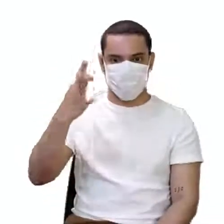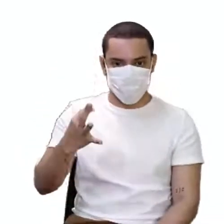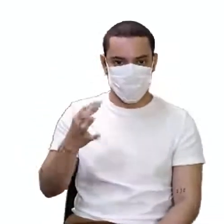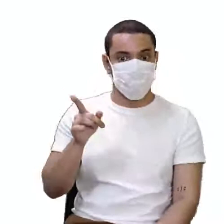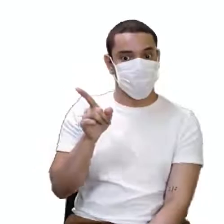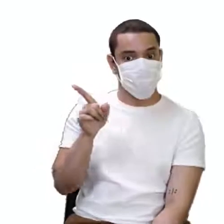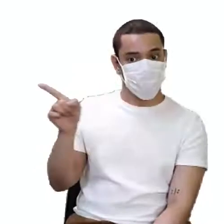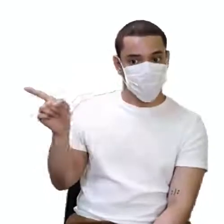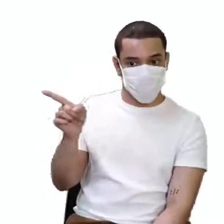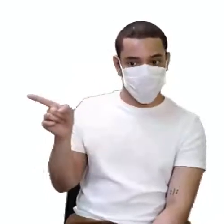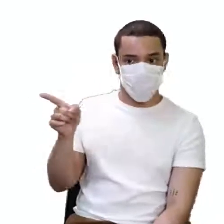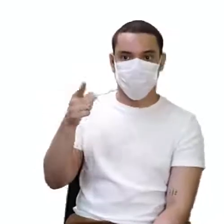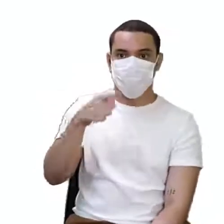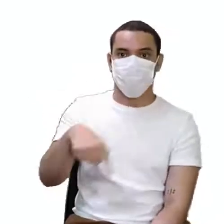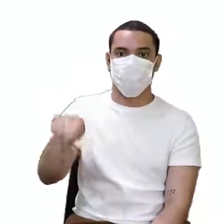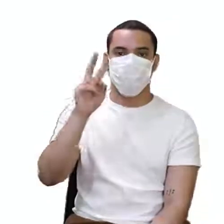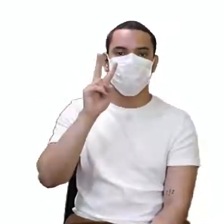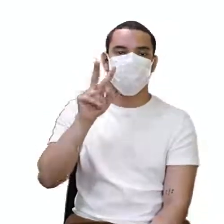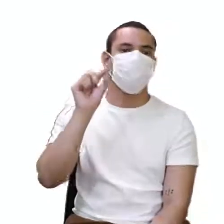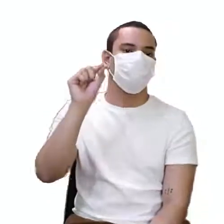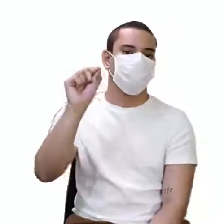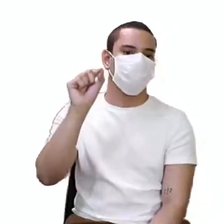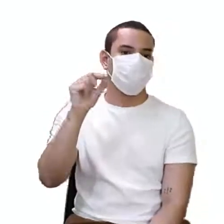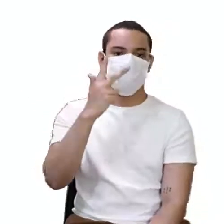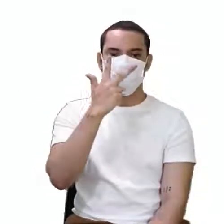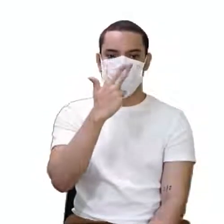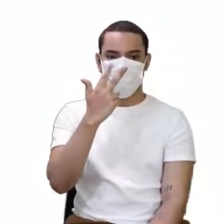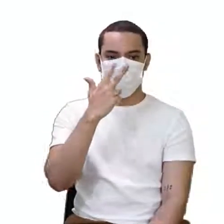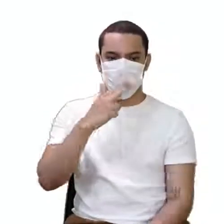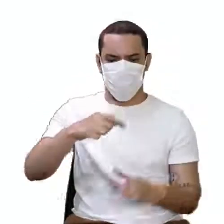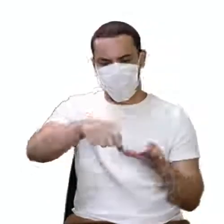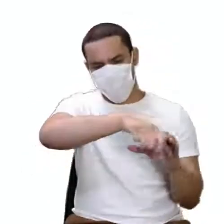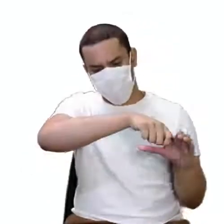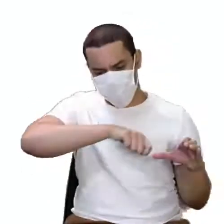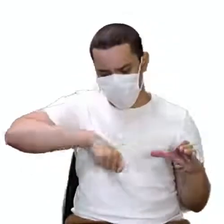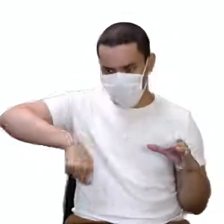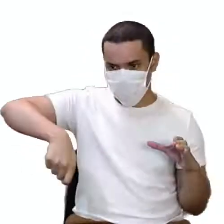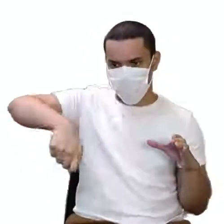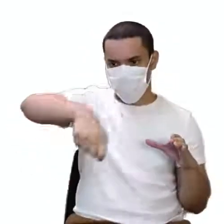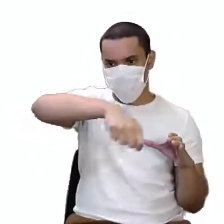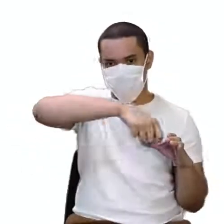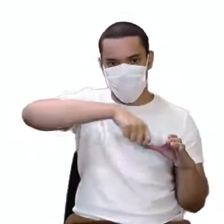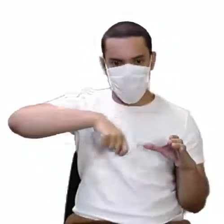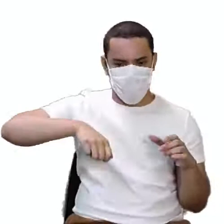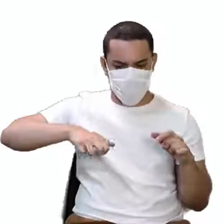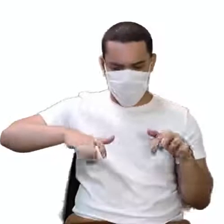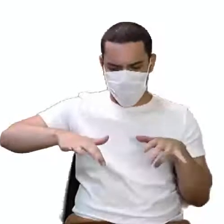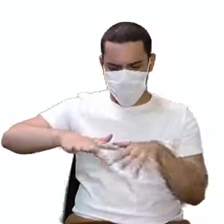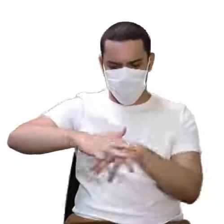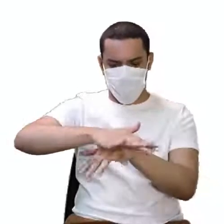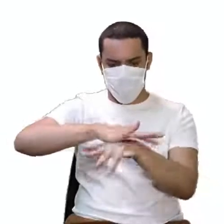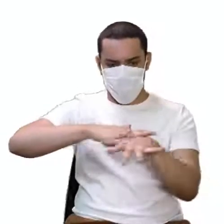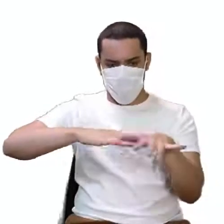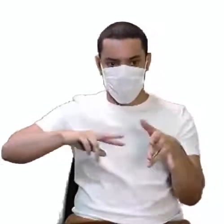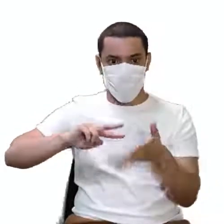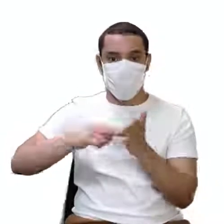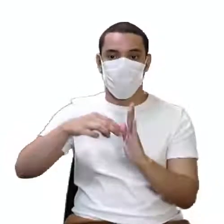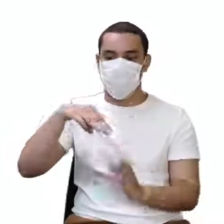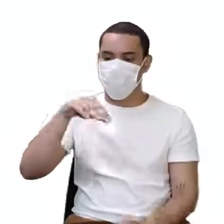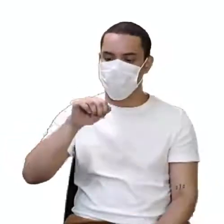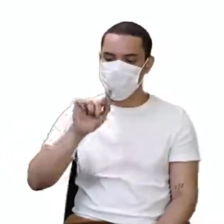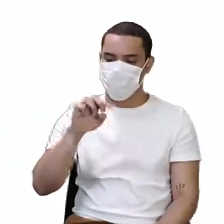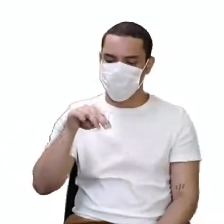na imagem você está vendo aí como se fosse um caldeirão, né? Tá? Só o magma aí incandescente, essa